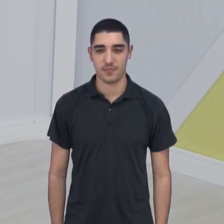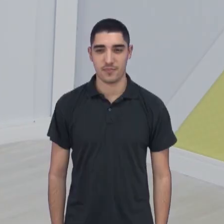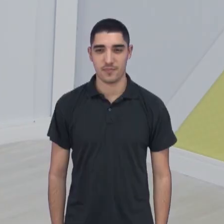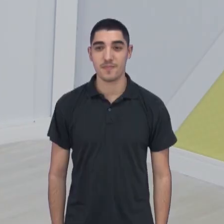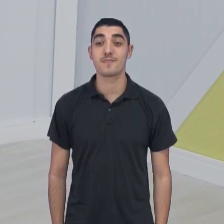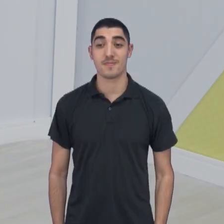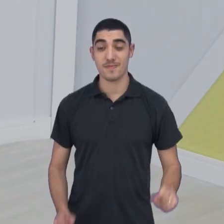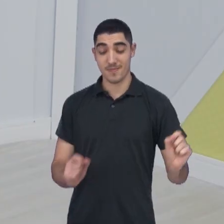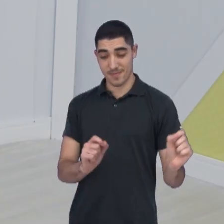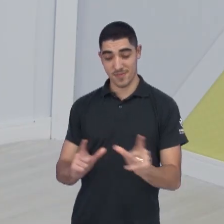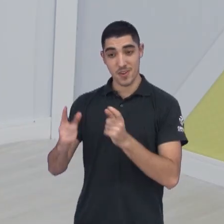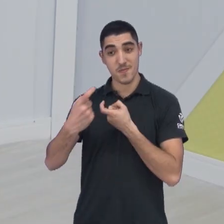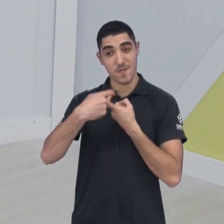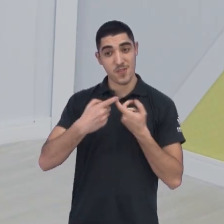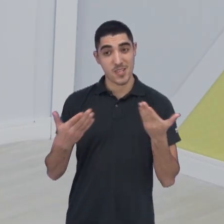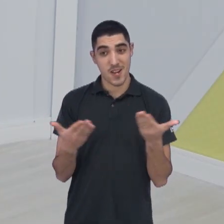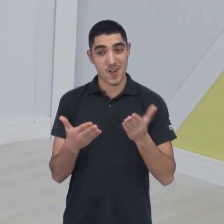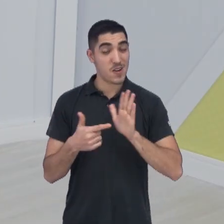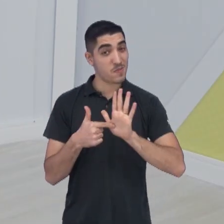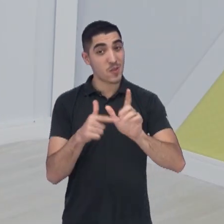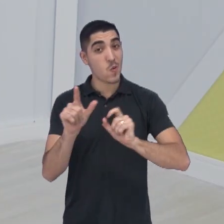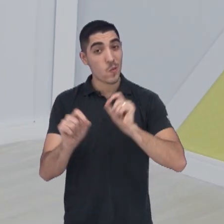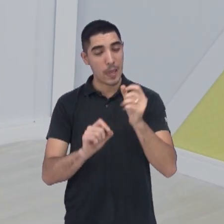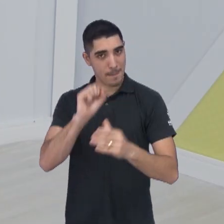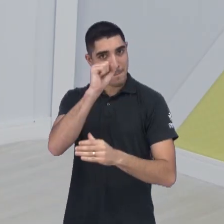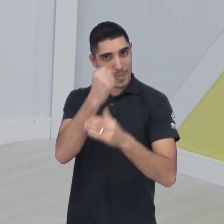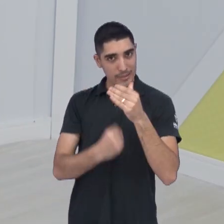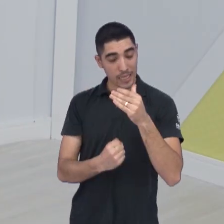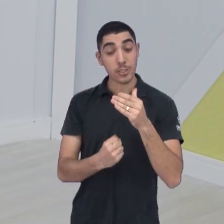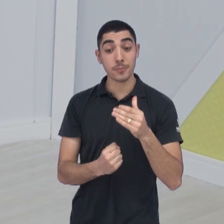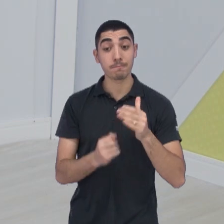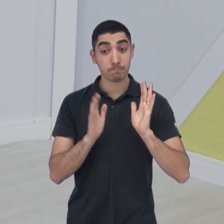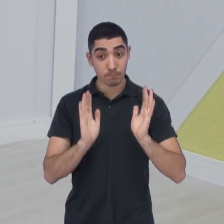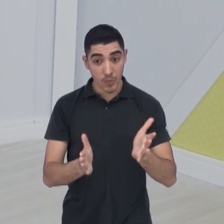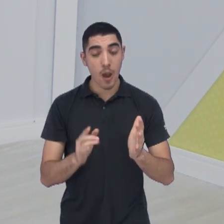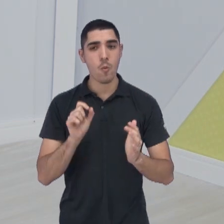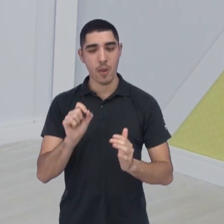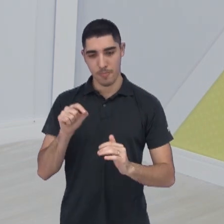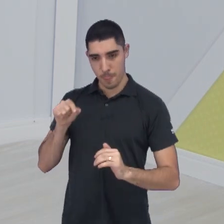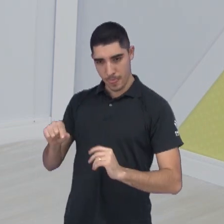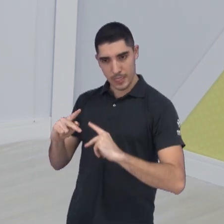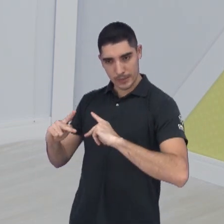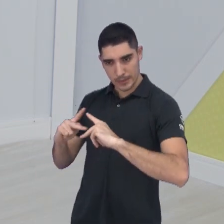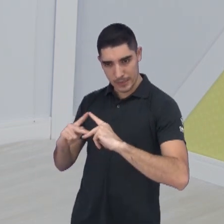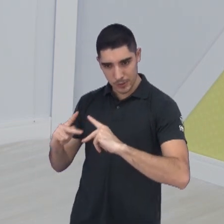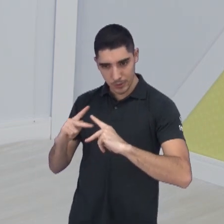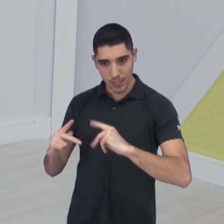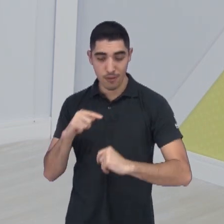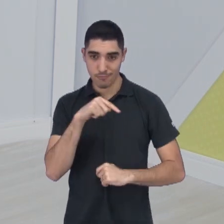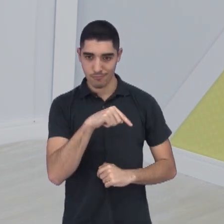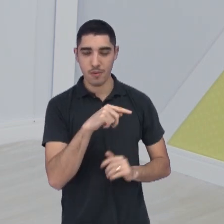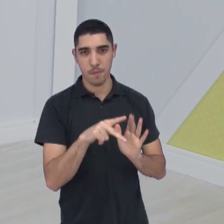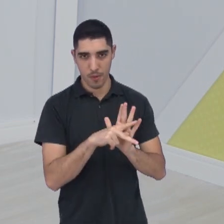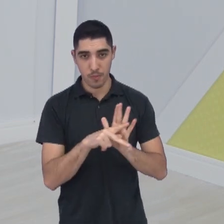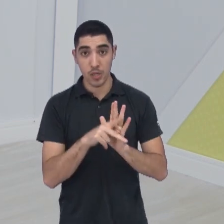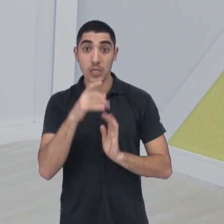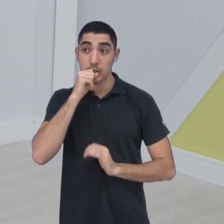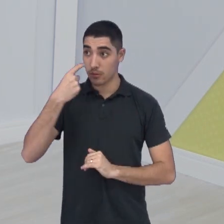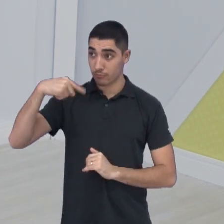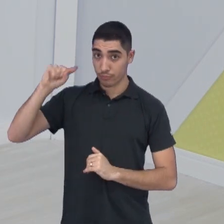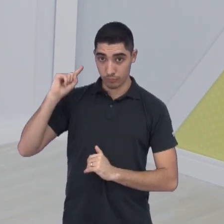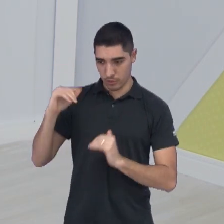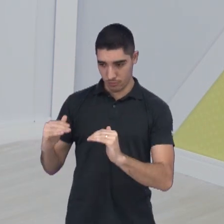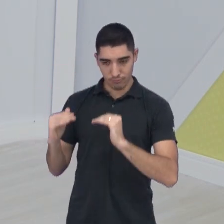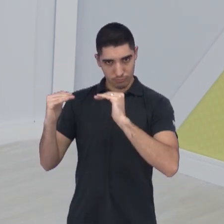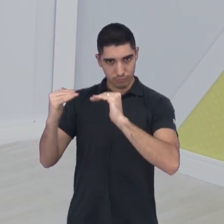Muito bem, estamos de volta com a Hora do Esporte para falar de basquete. O São José Basquetebol, time masculino adulto, entrou em quadra no último sábado,